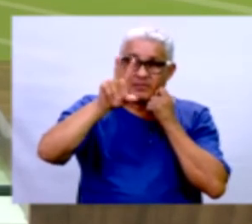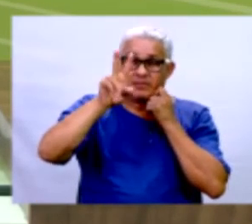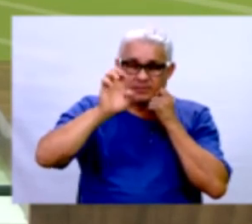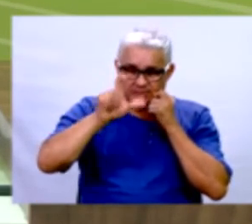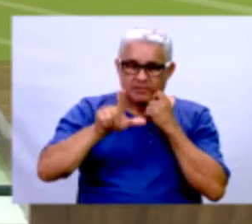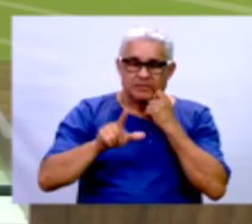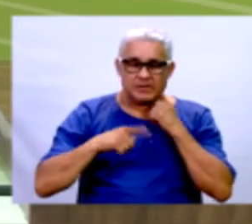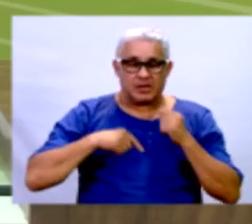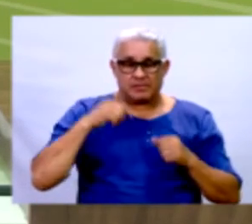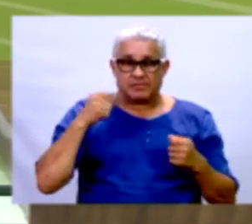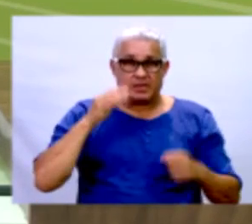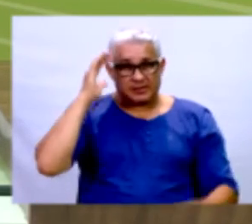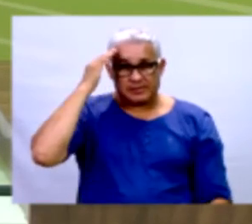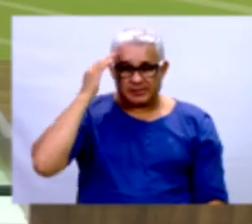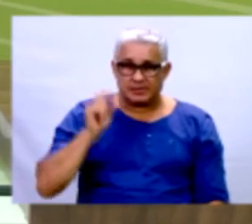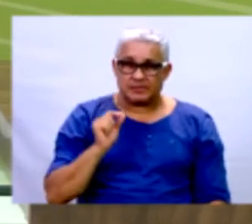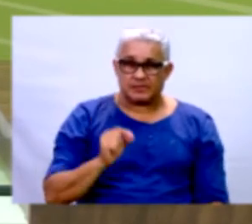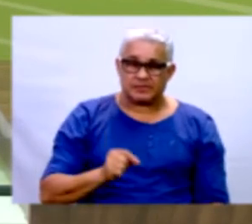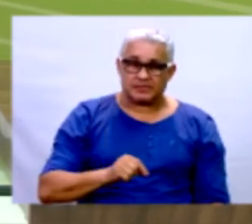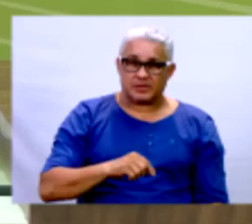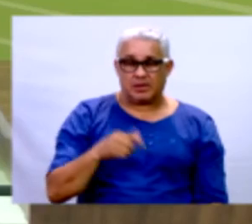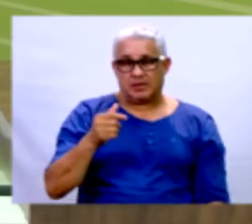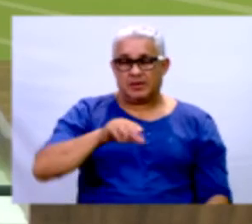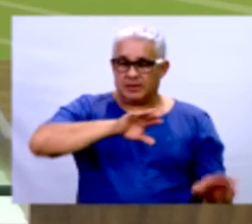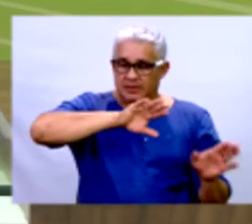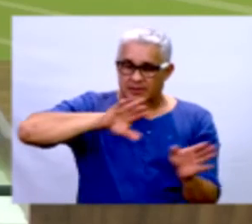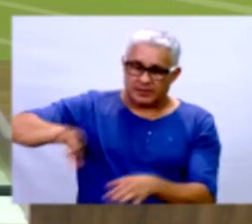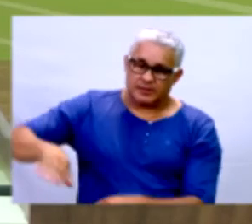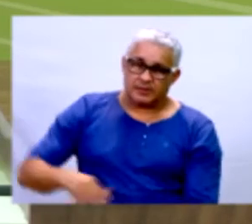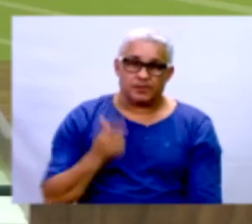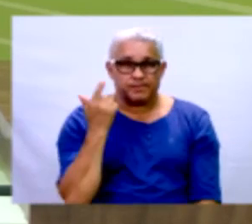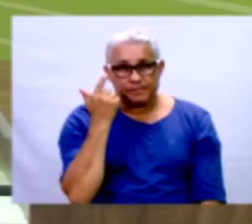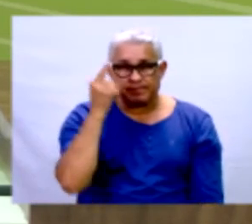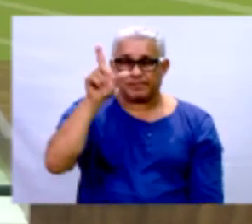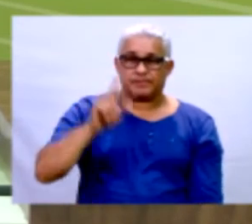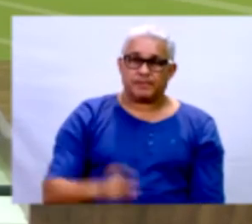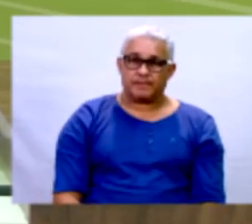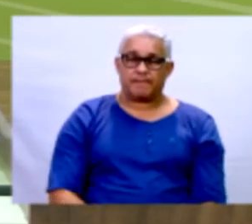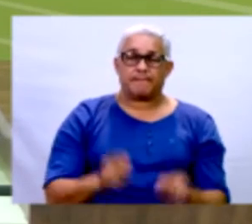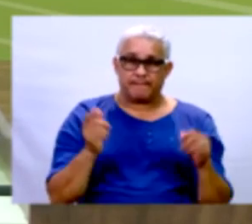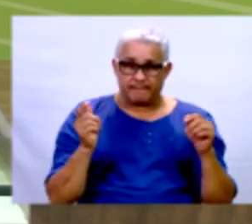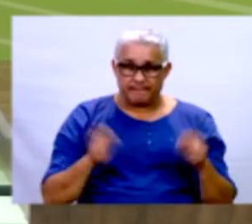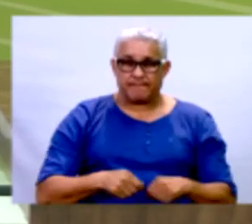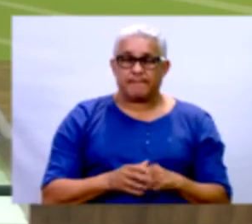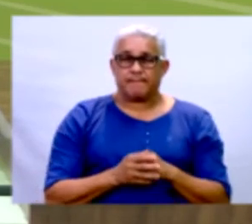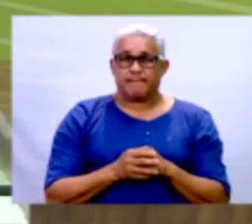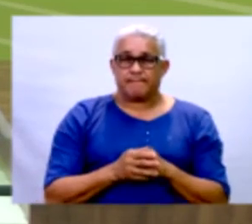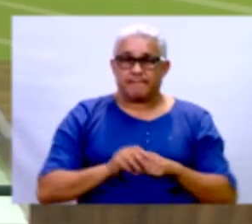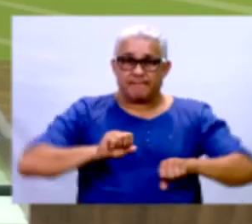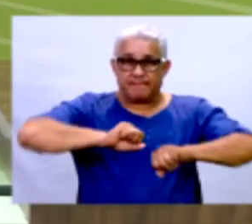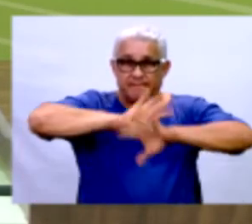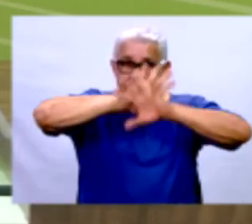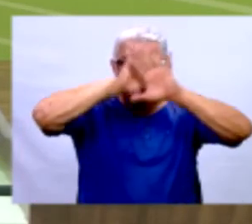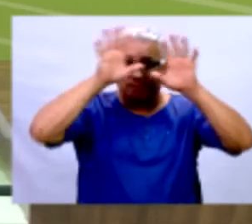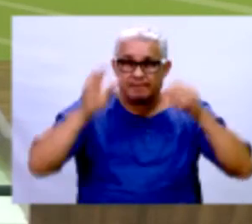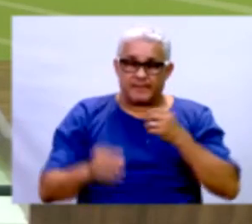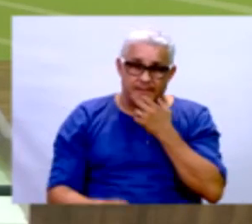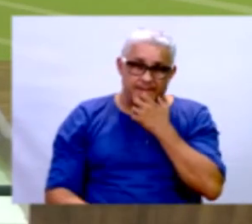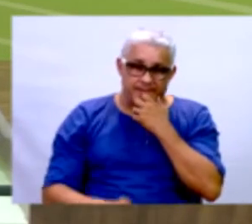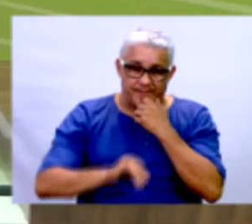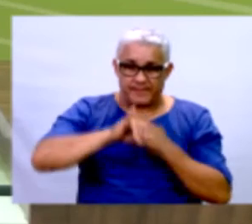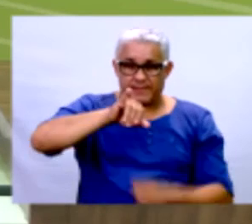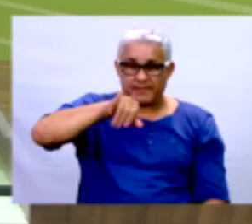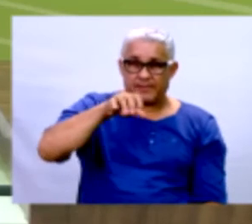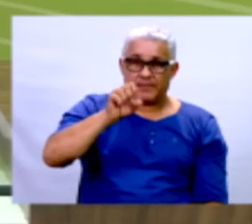tá? Outra coisa, para que a gente possa dar um pouquinho mais de esclarecimento em questão do